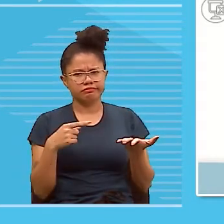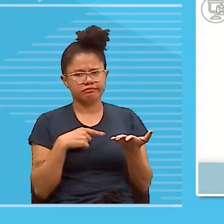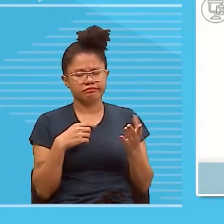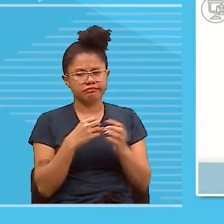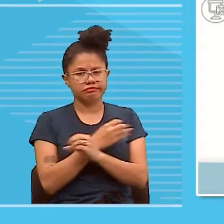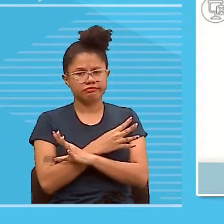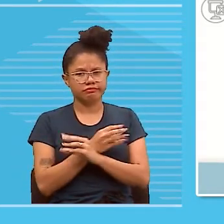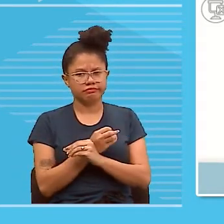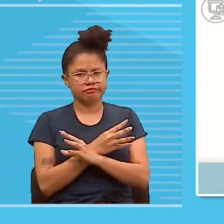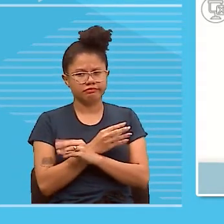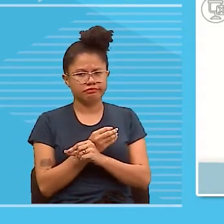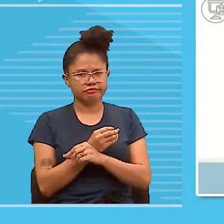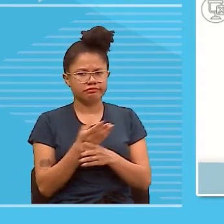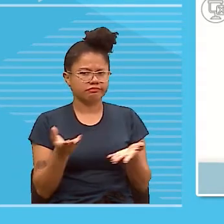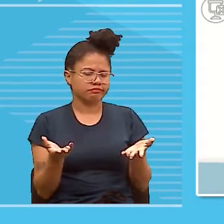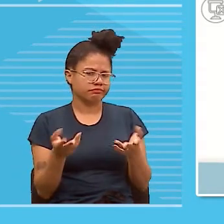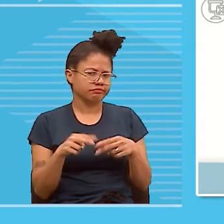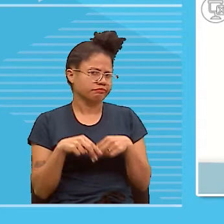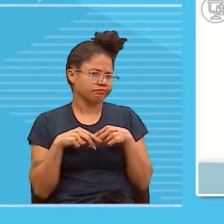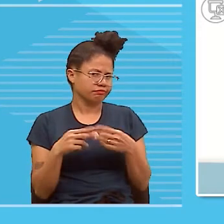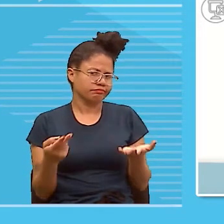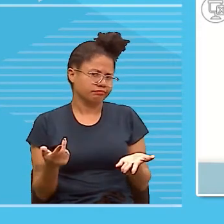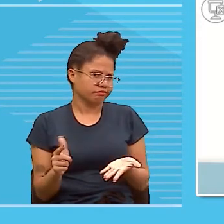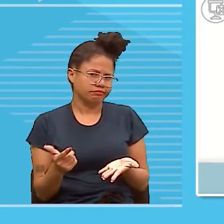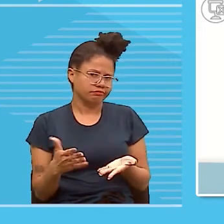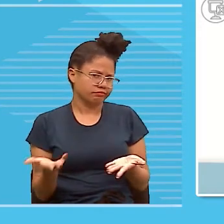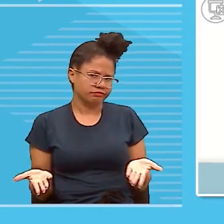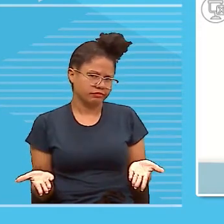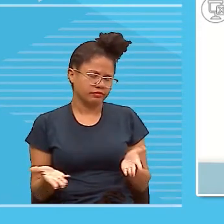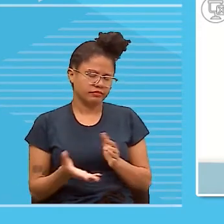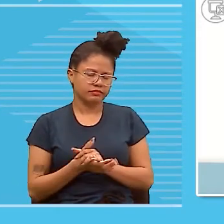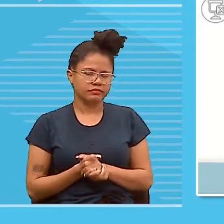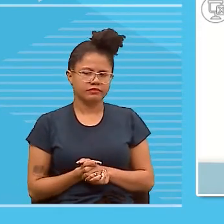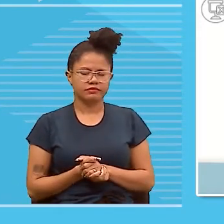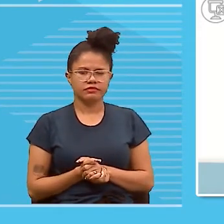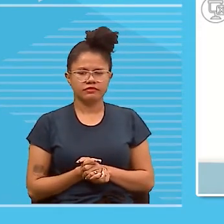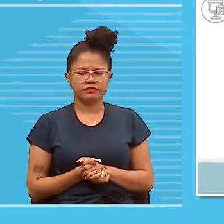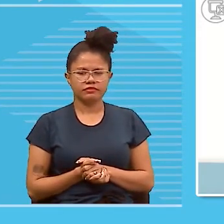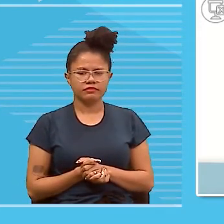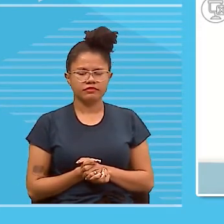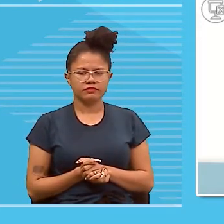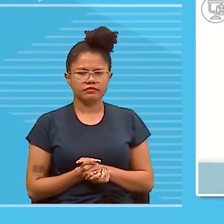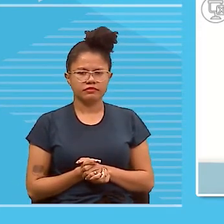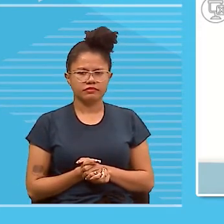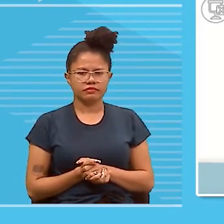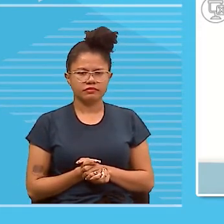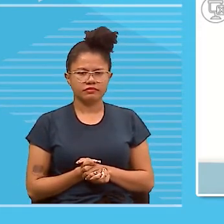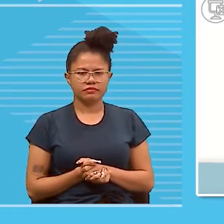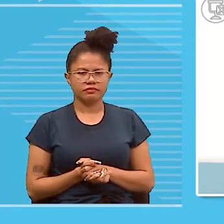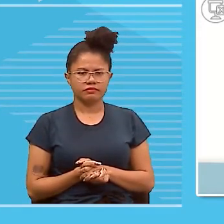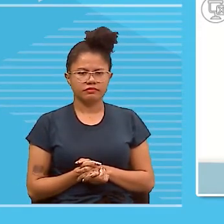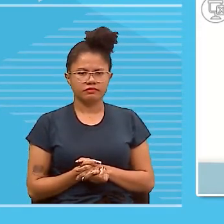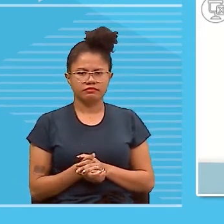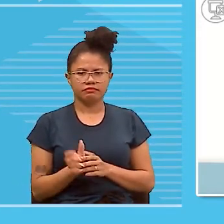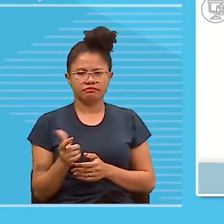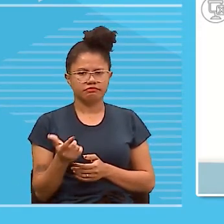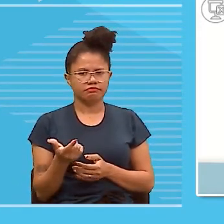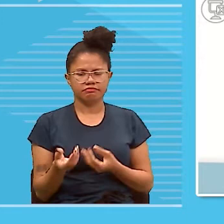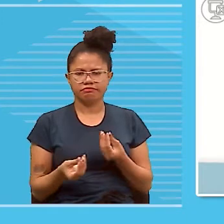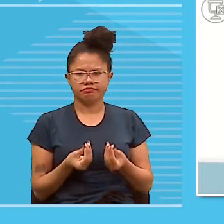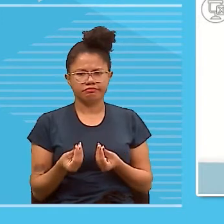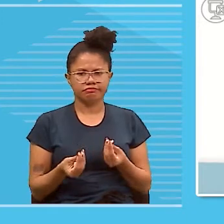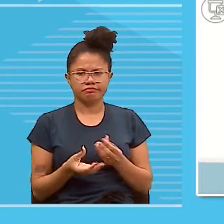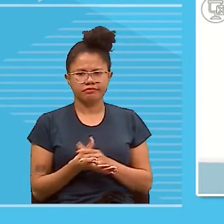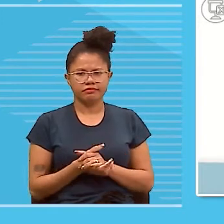conjunção causal aí não dá aí não dá não dá